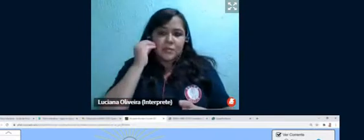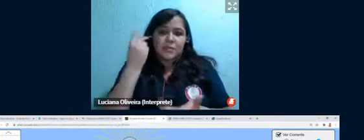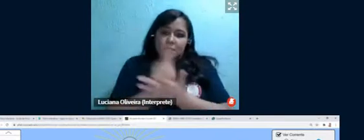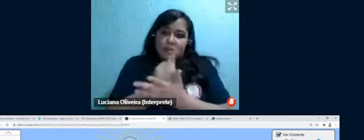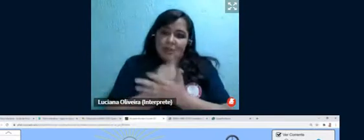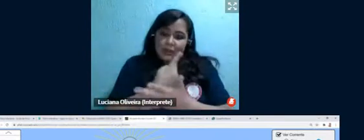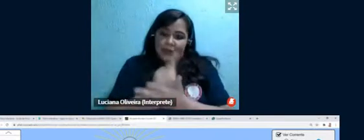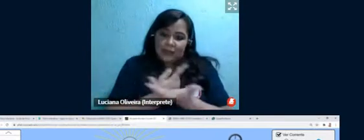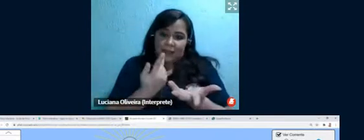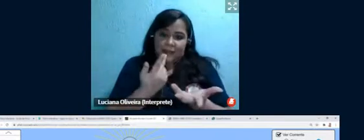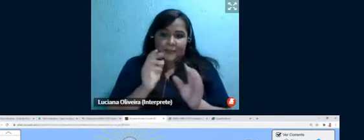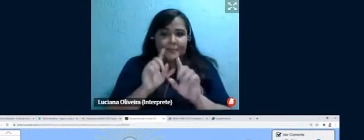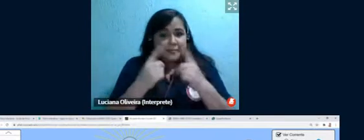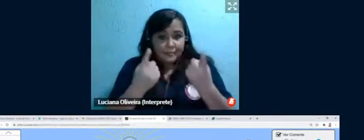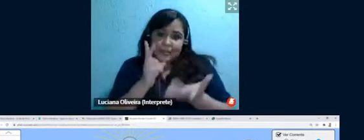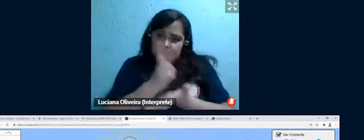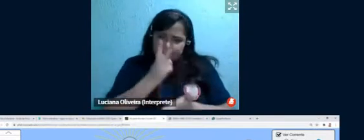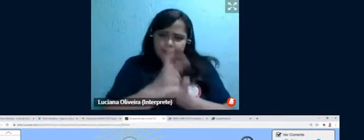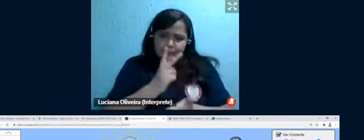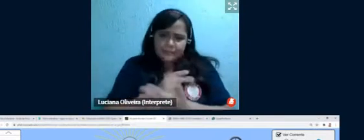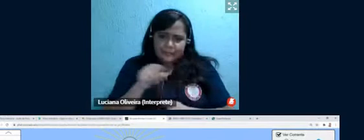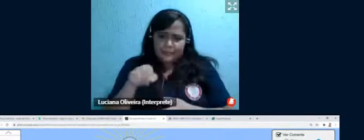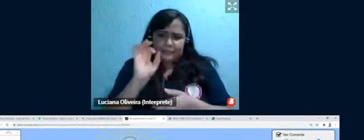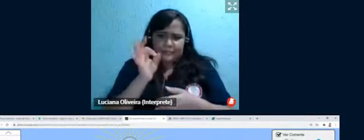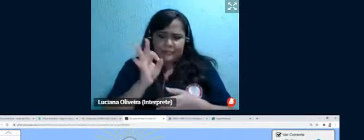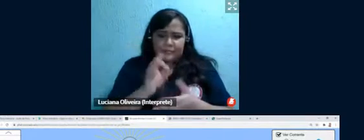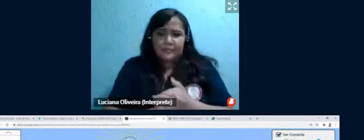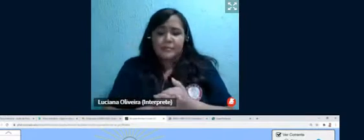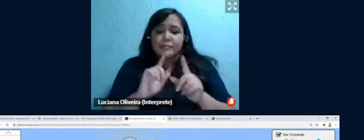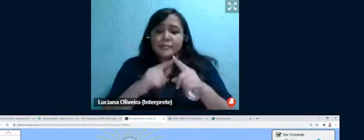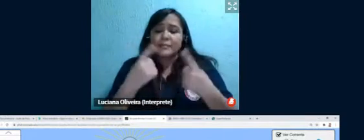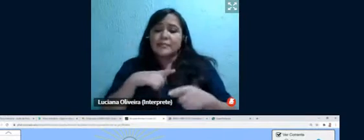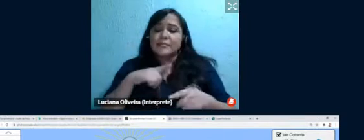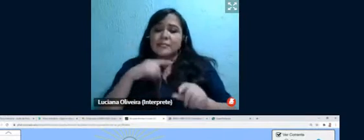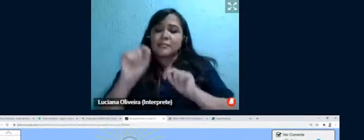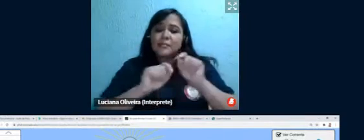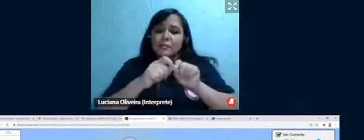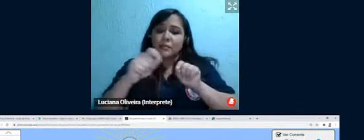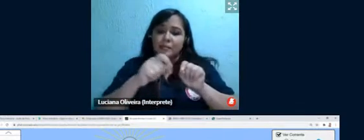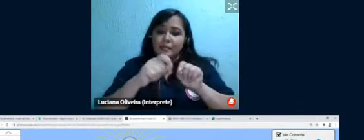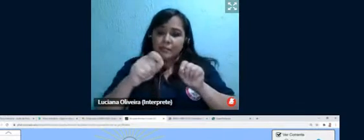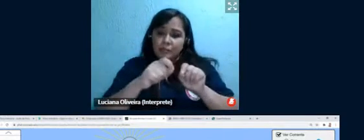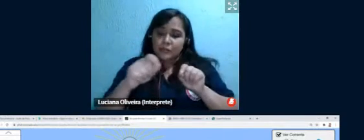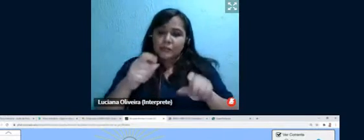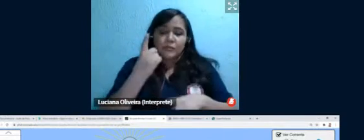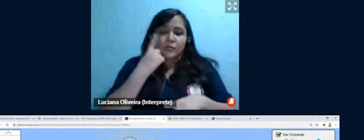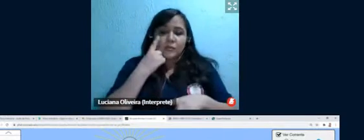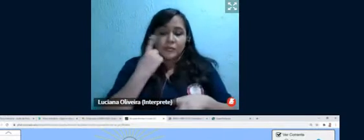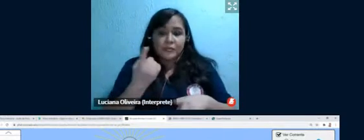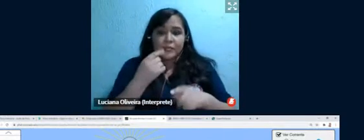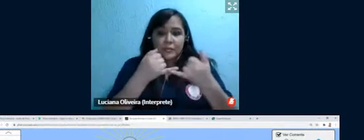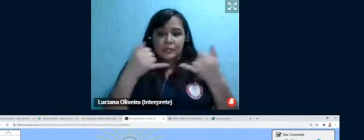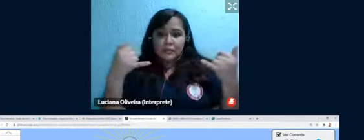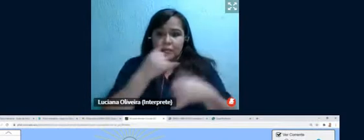errado e não quero perder. E ele está me dando um medidor para que eu possa colocar esse medidor aqui e dizer, olha, a corrente que está